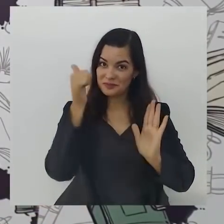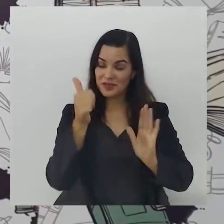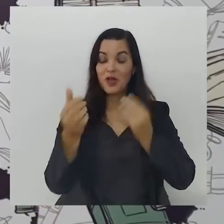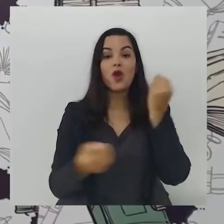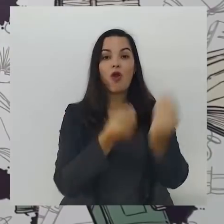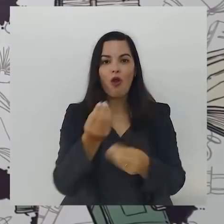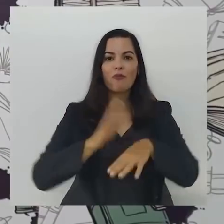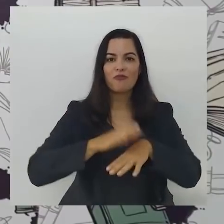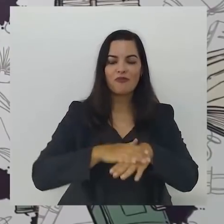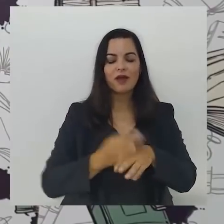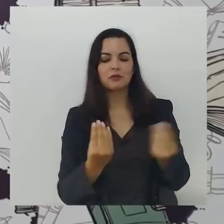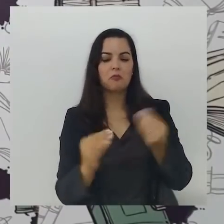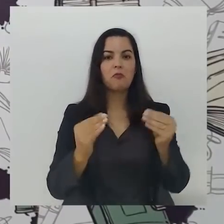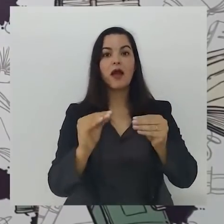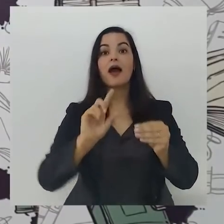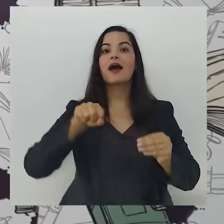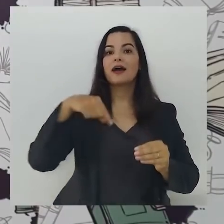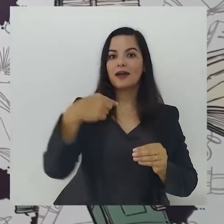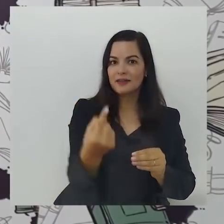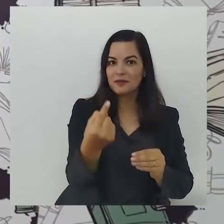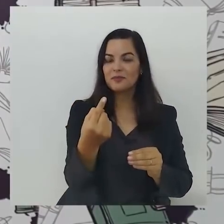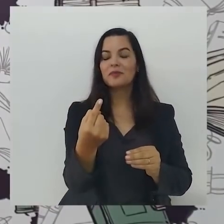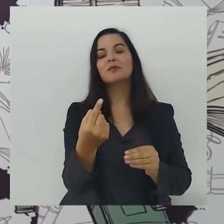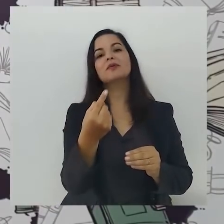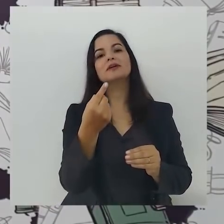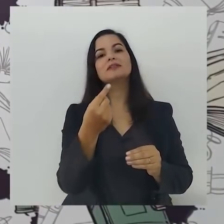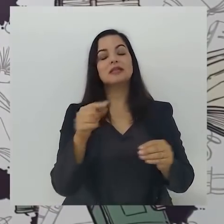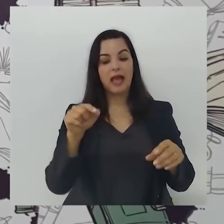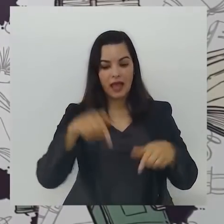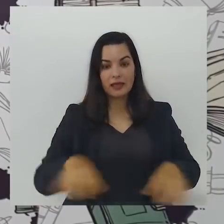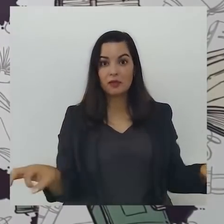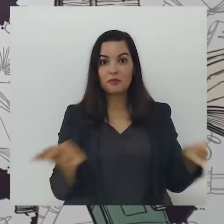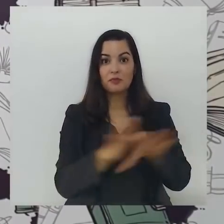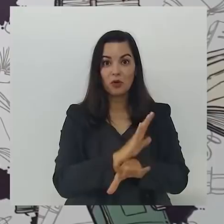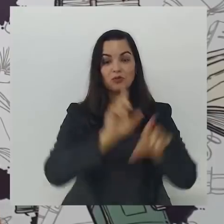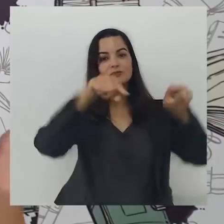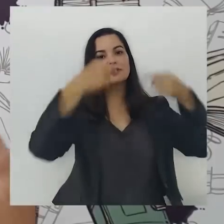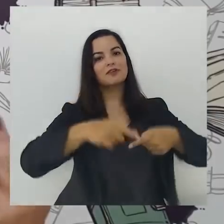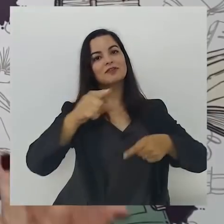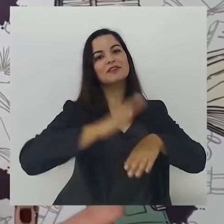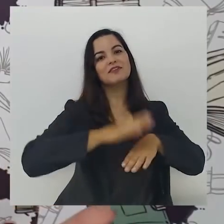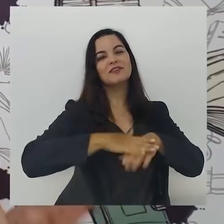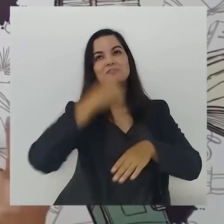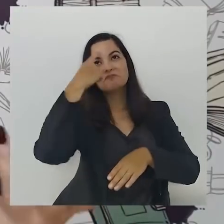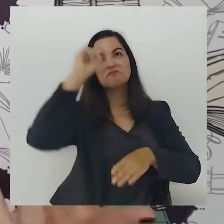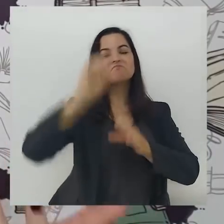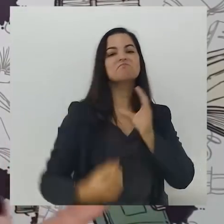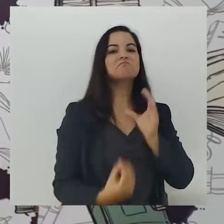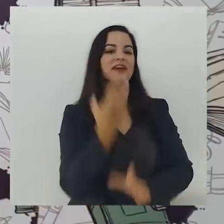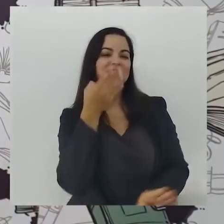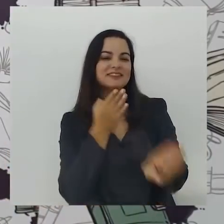demonstrar como montar e depois do nosso encontro fará parte do nosso desafio. Você vai poder criar